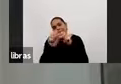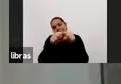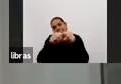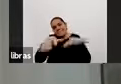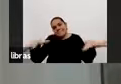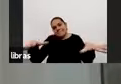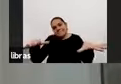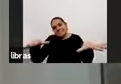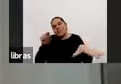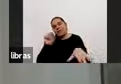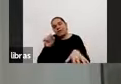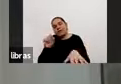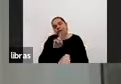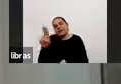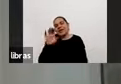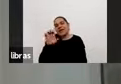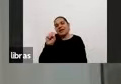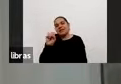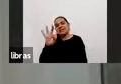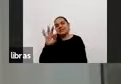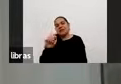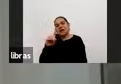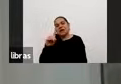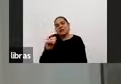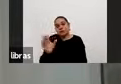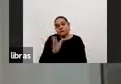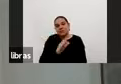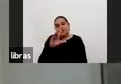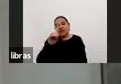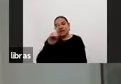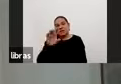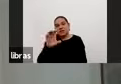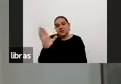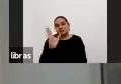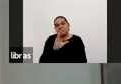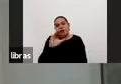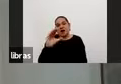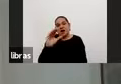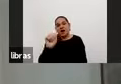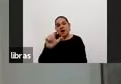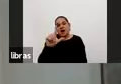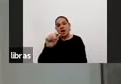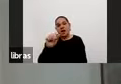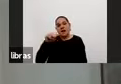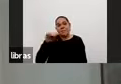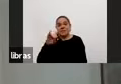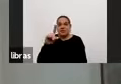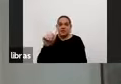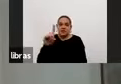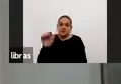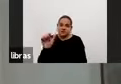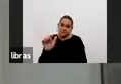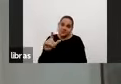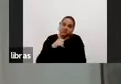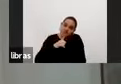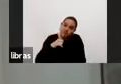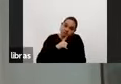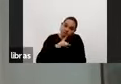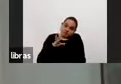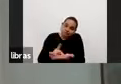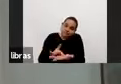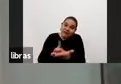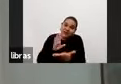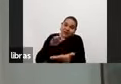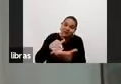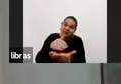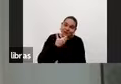de calamidade está decretado até dezembro, ele pode até ser prorrogado, mas a princípio até dezembro. Então, a princípio, tanto a suspensão quanto a